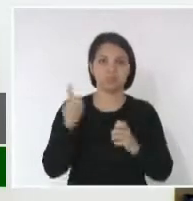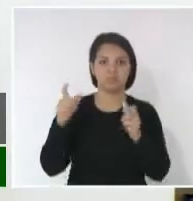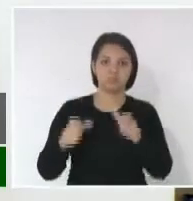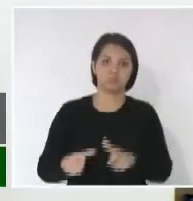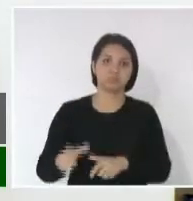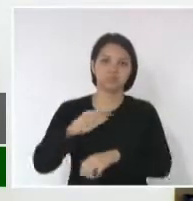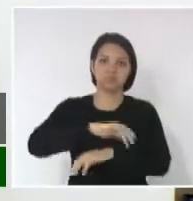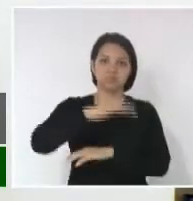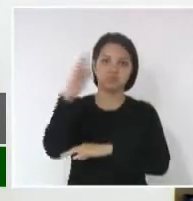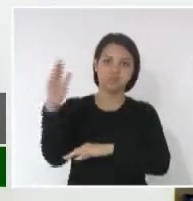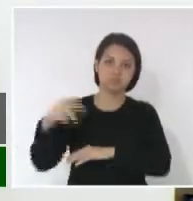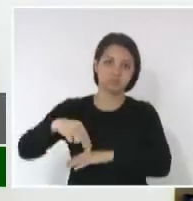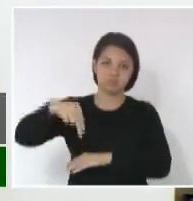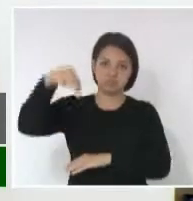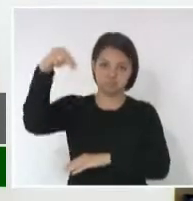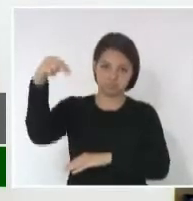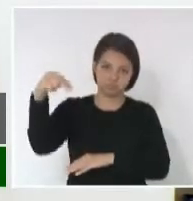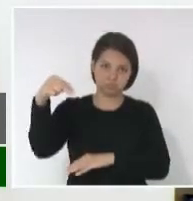foi contemplada,